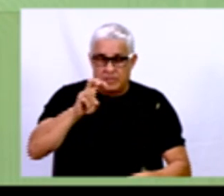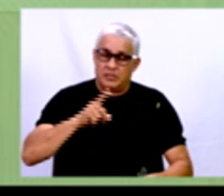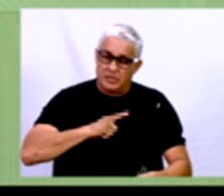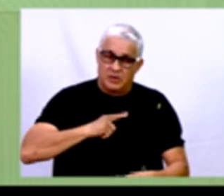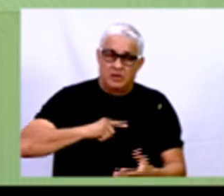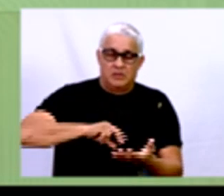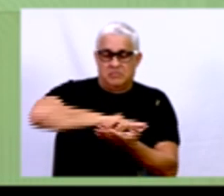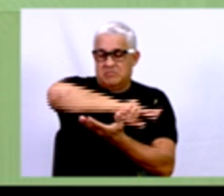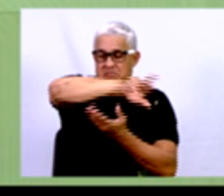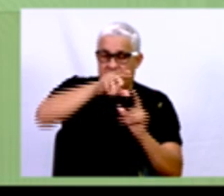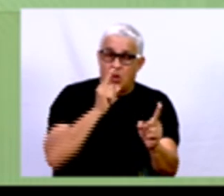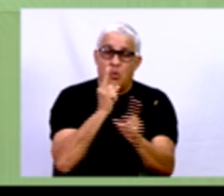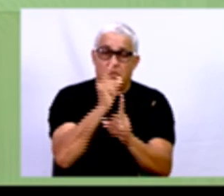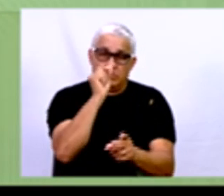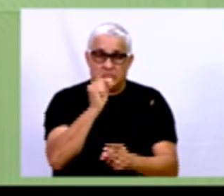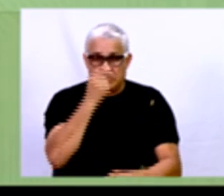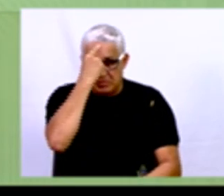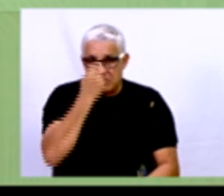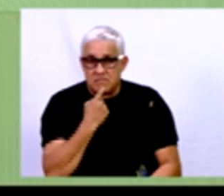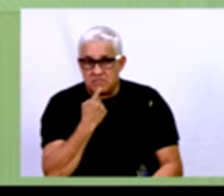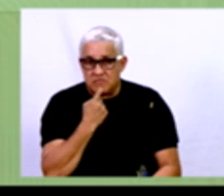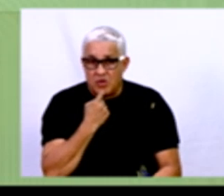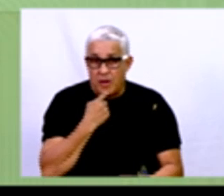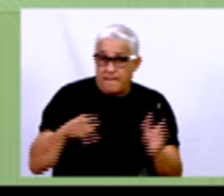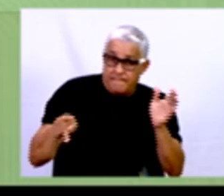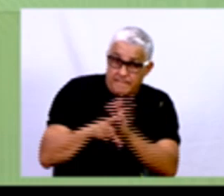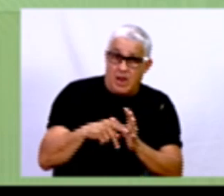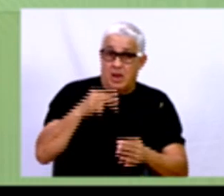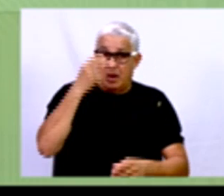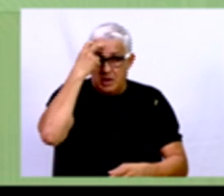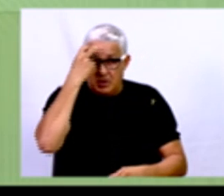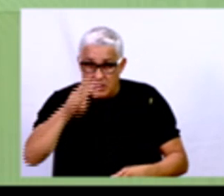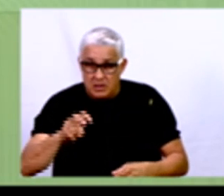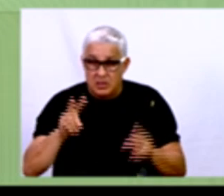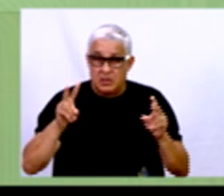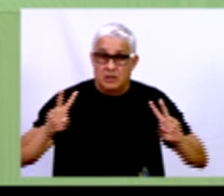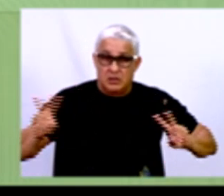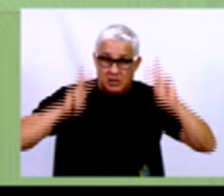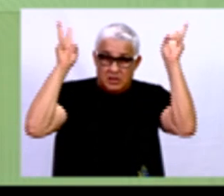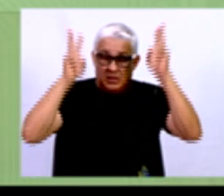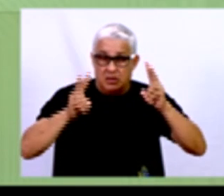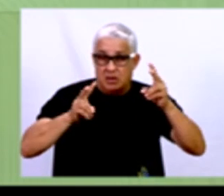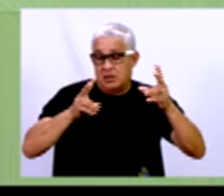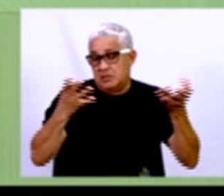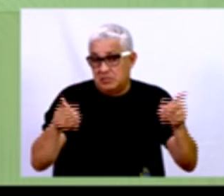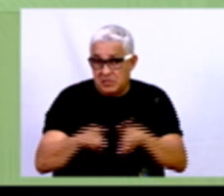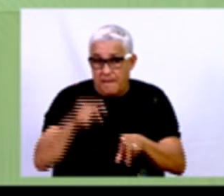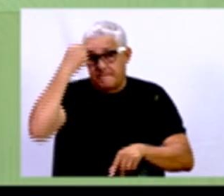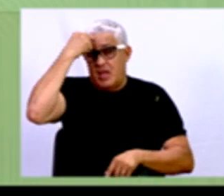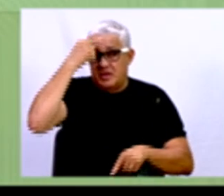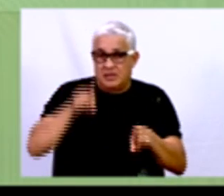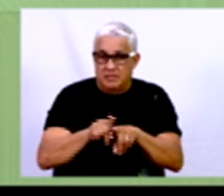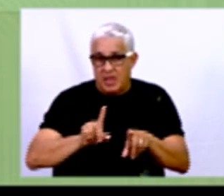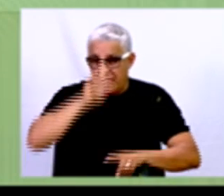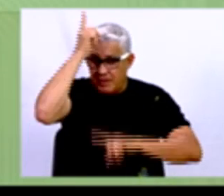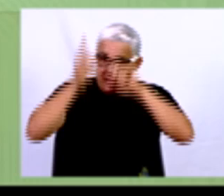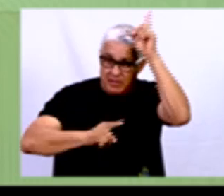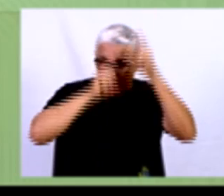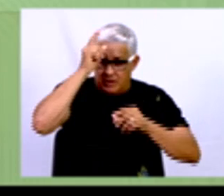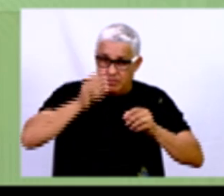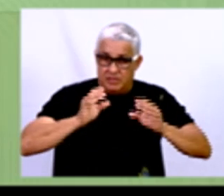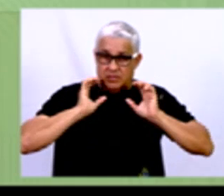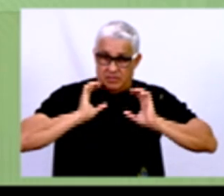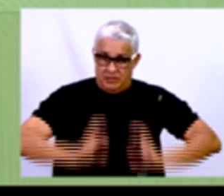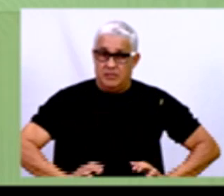vamos encontrar os traços da cultura, seja os valores, os juízos, as ideias, o comportamento, costume,